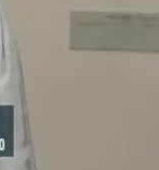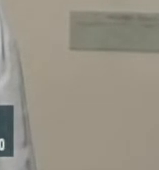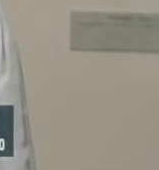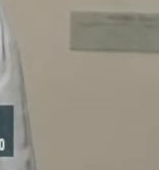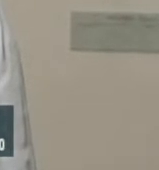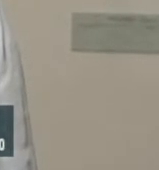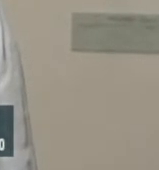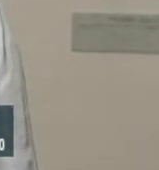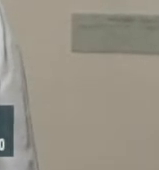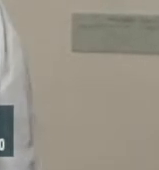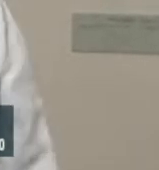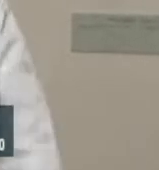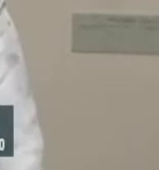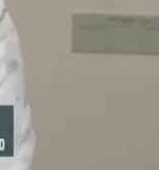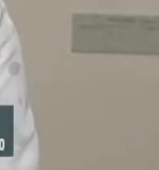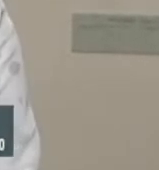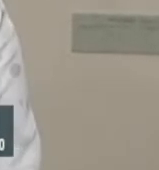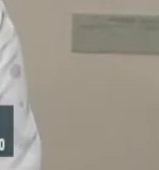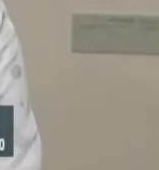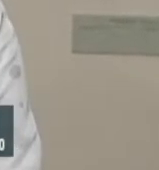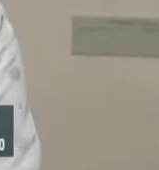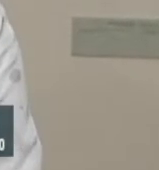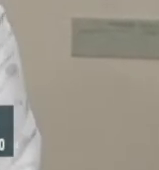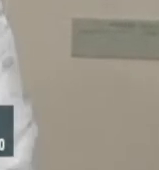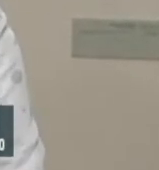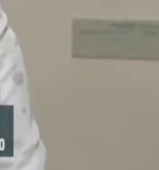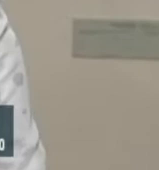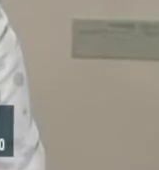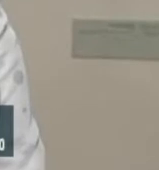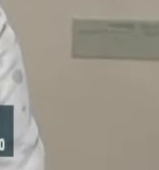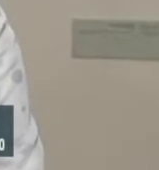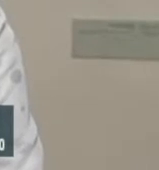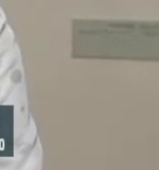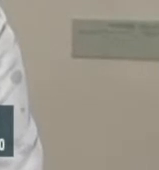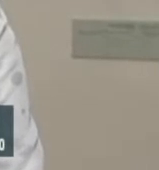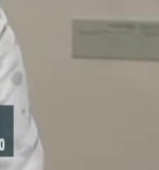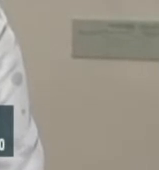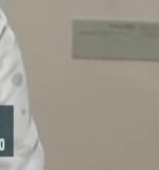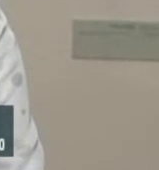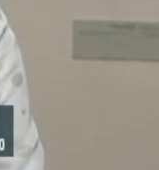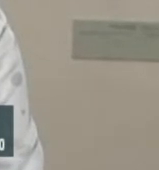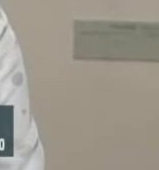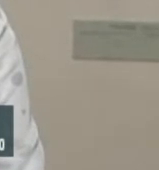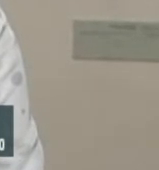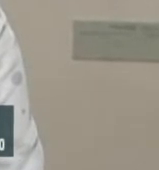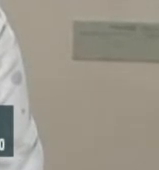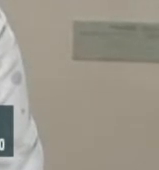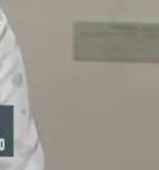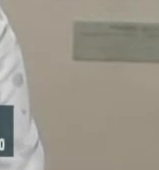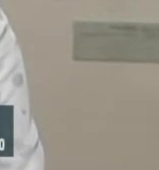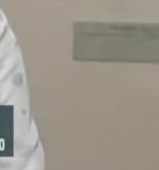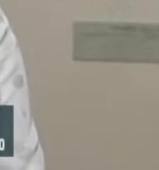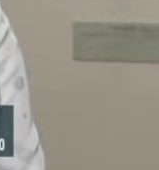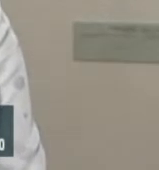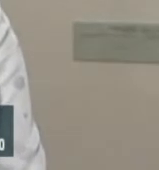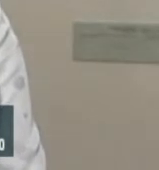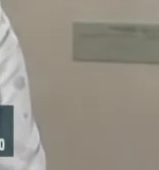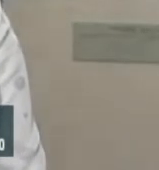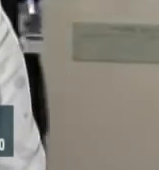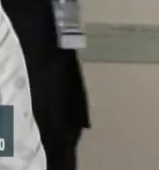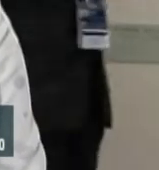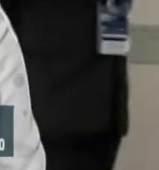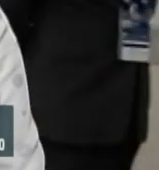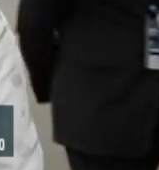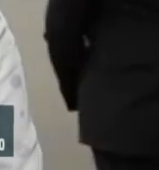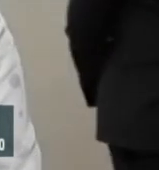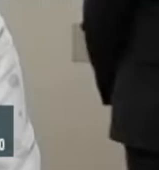executivo está mandando, que é a rapidez das decisões que ele quer, da União Europeia, que está no discurso, na posição dos